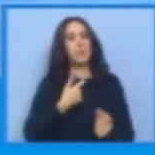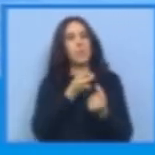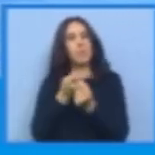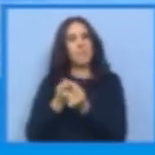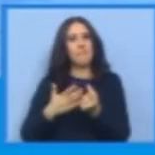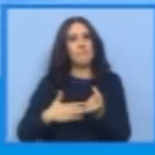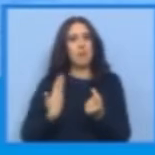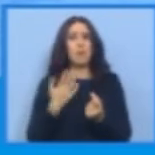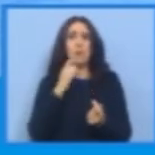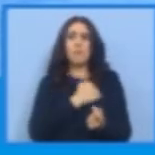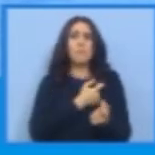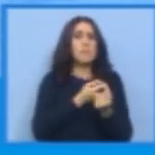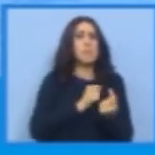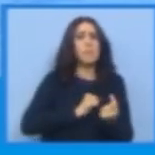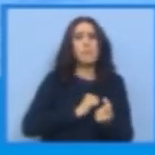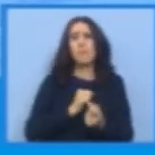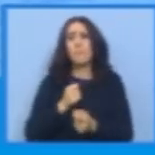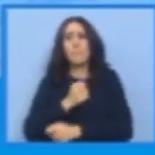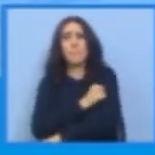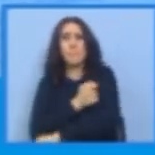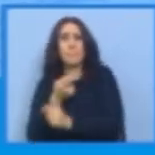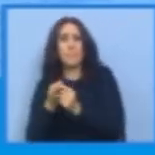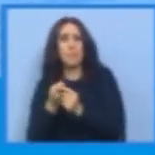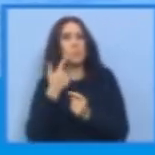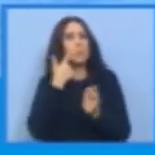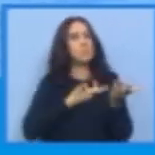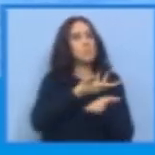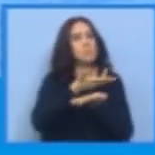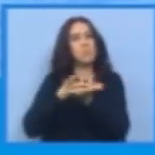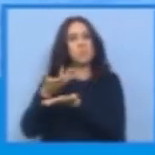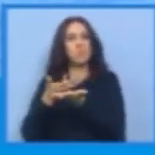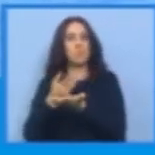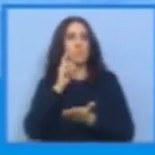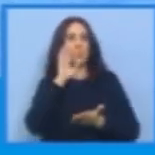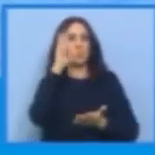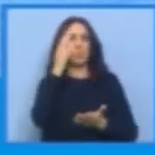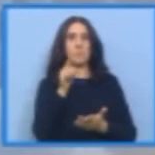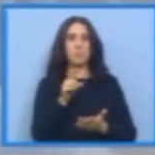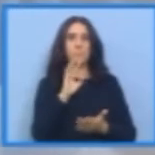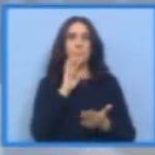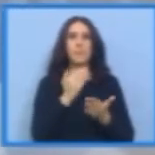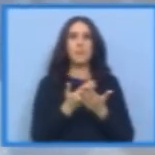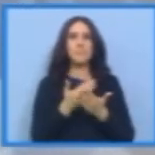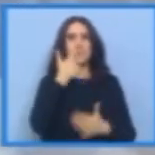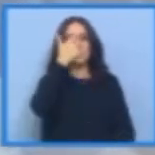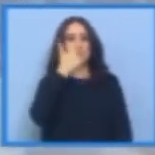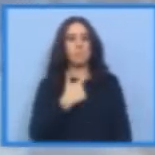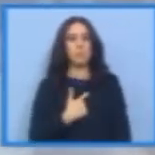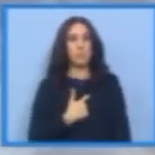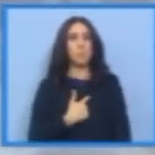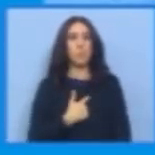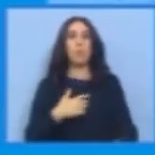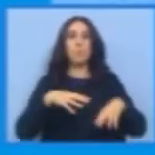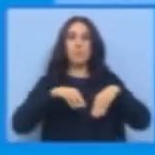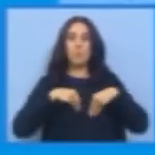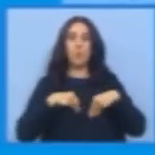que é a minha vizinha, que vive perto de mim, que eu conheço, com quem eu me relaciono. Isso é um passo também importante para a pessoa ser